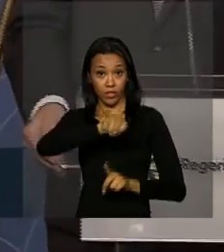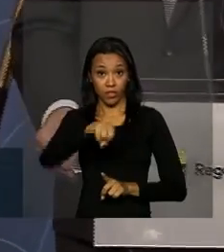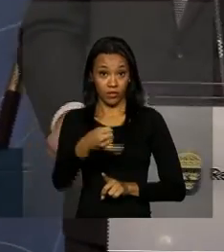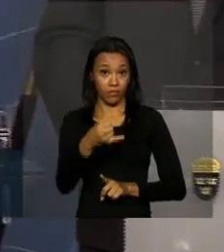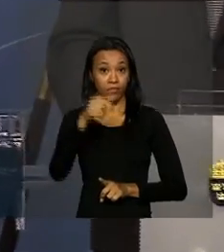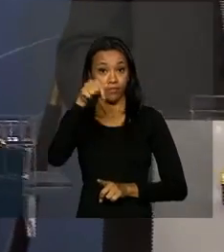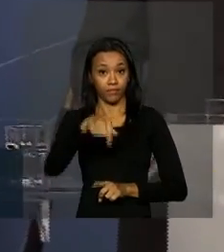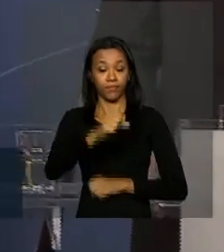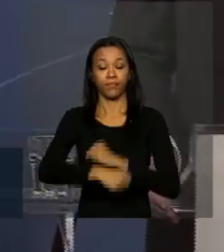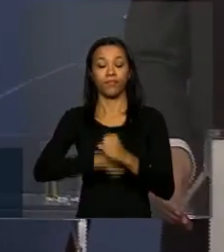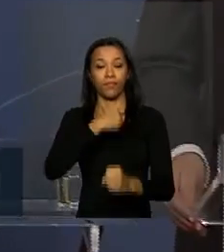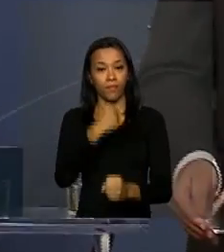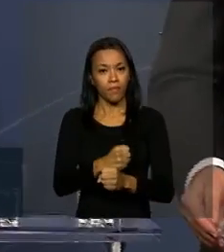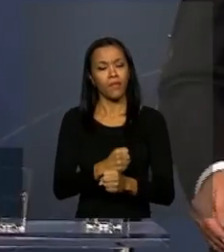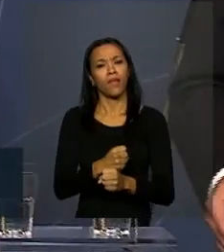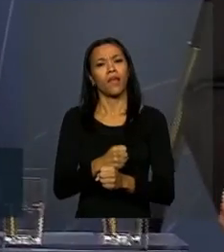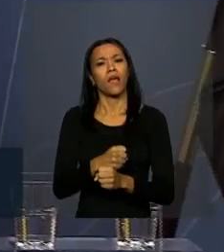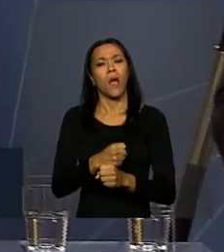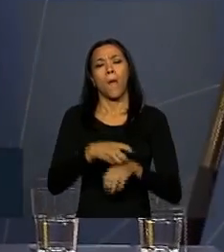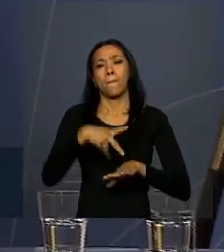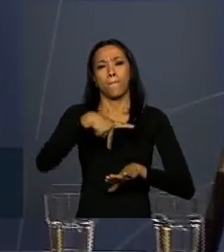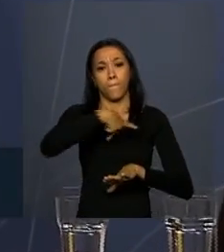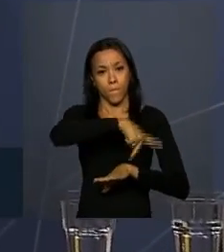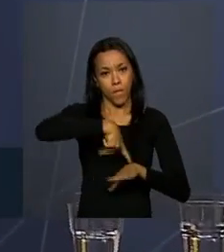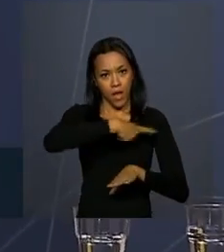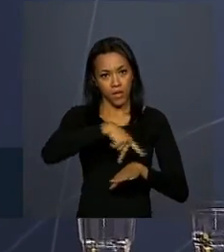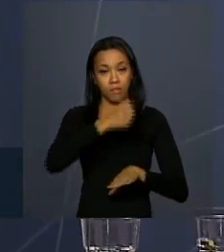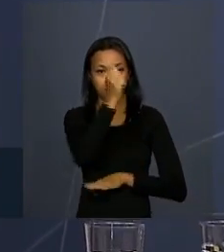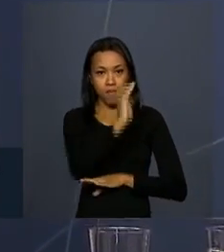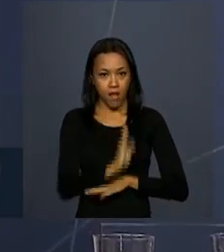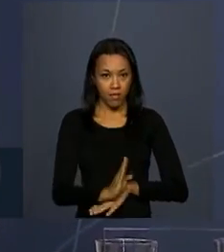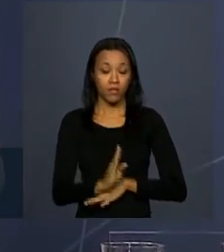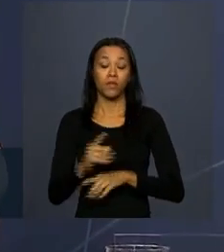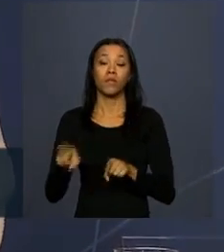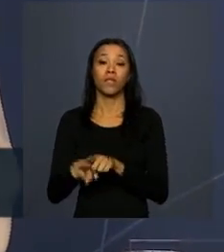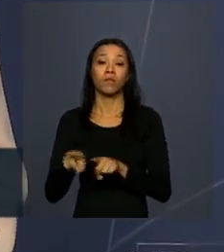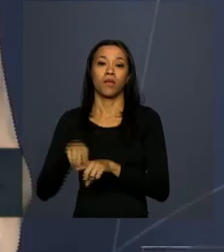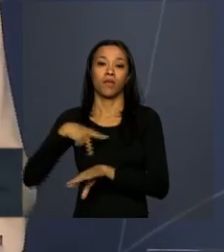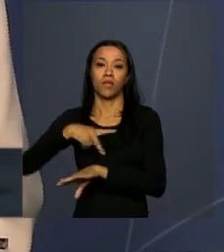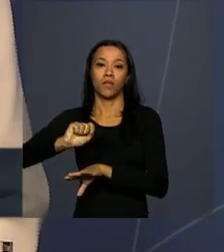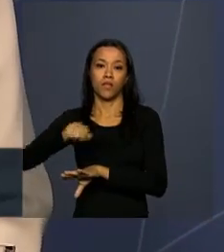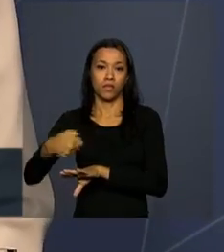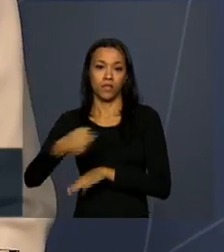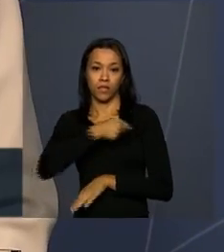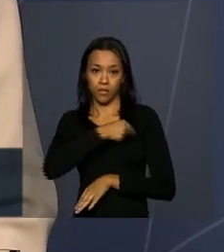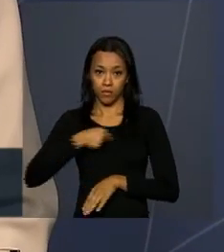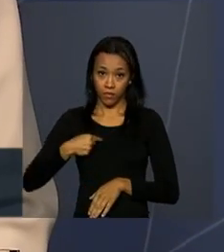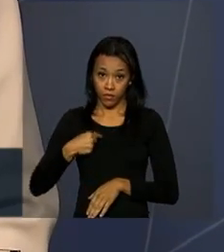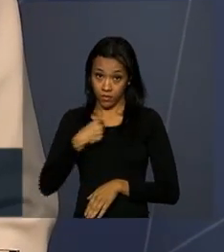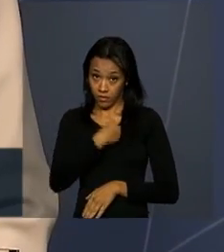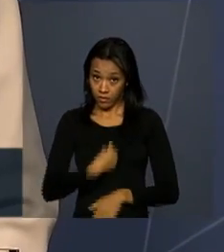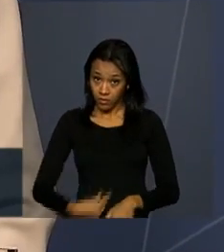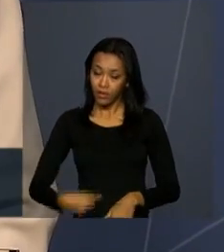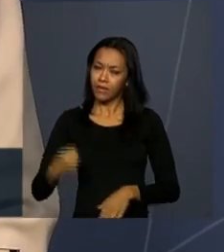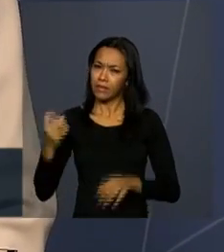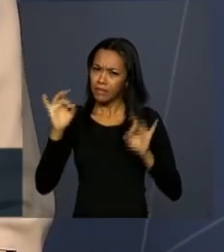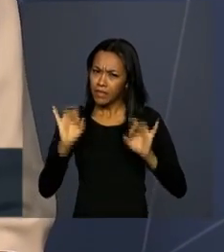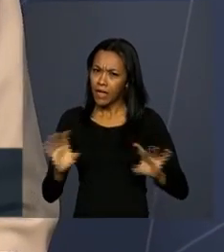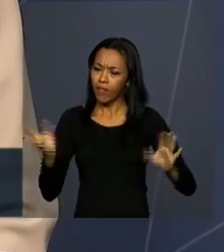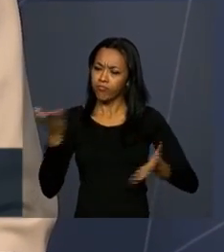relacionamento bilateral entre a suécia eo brasil passa por um momento especial e esse momento